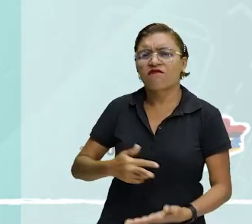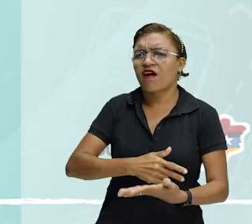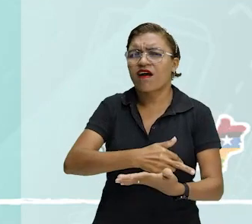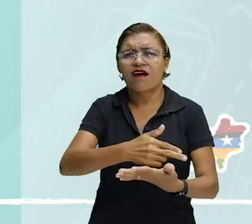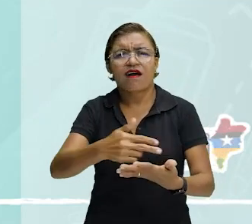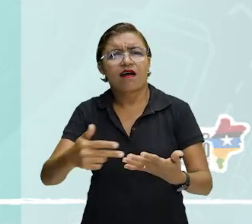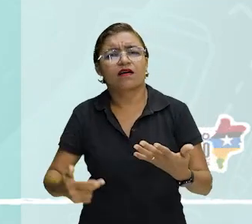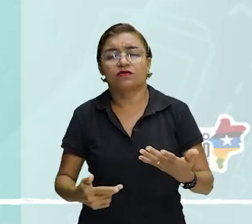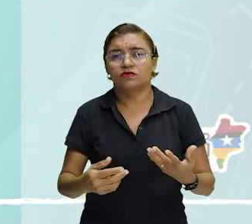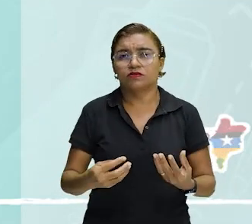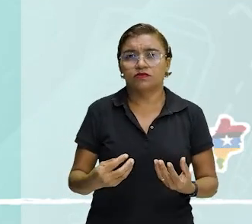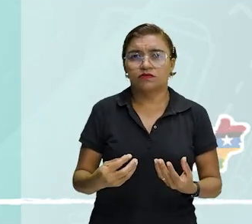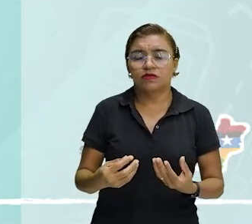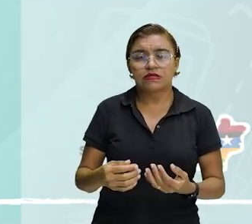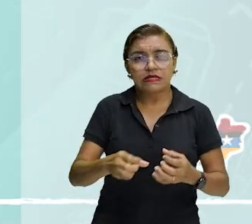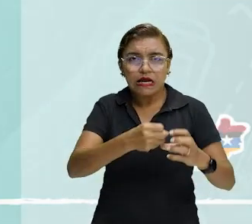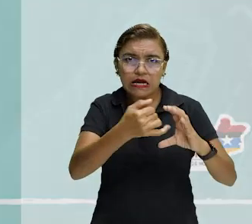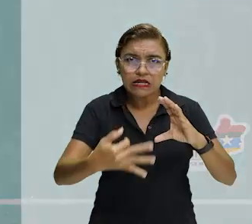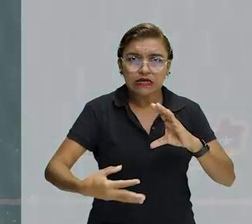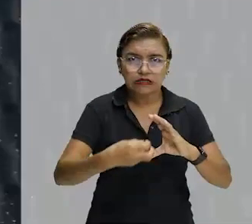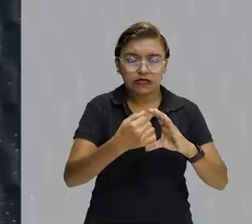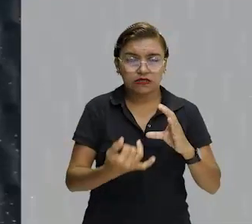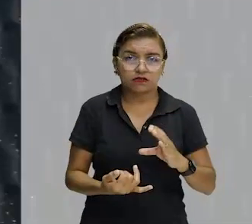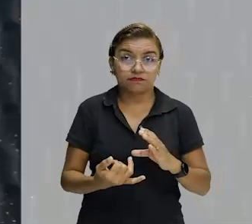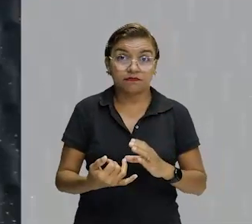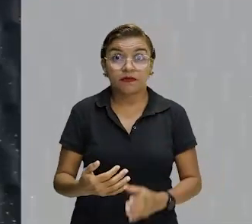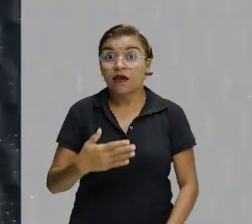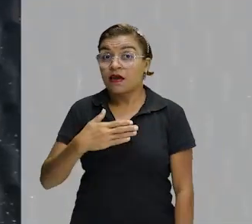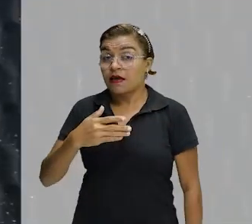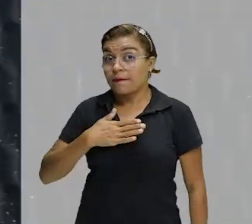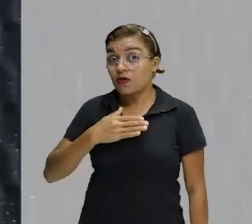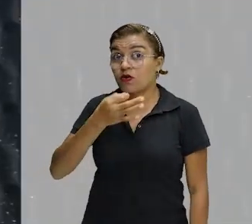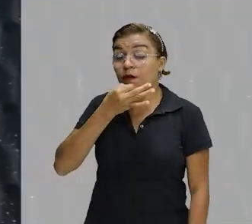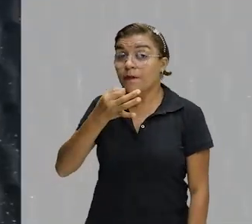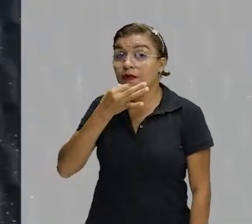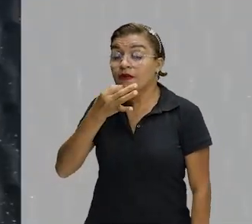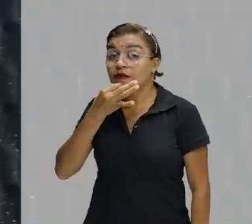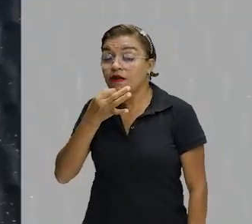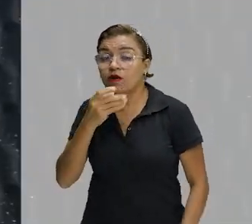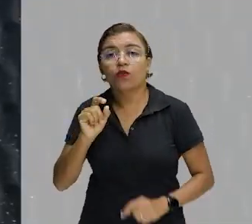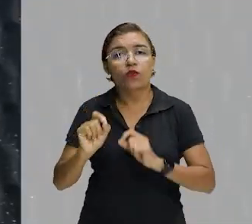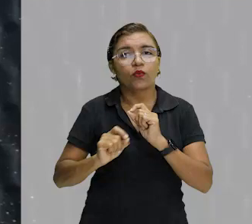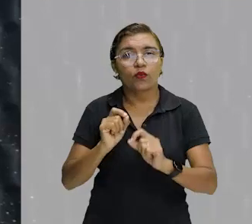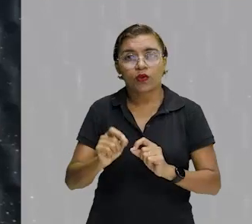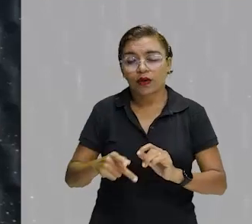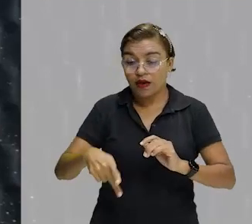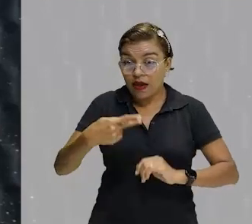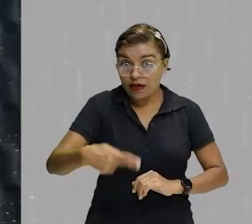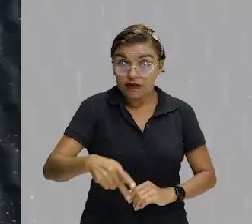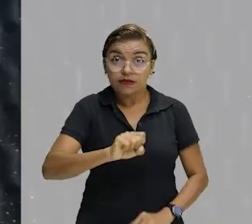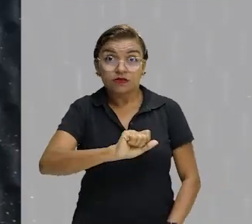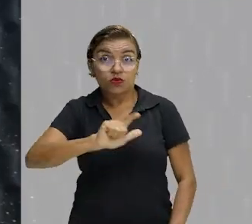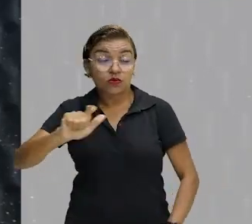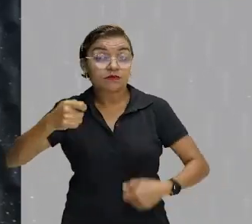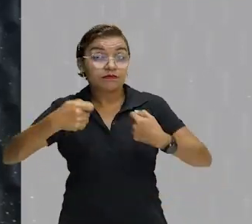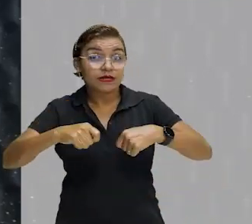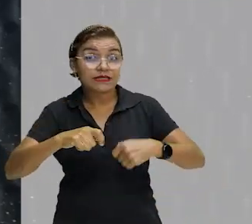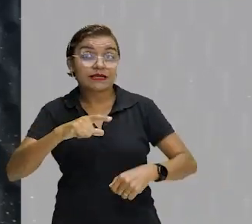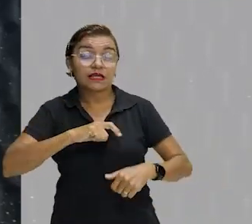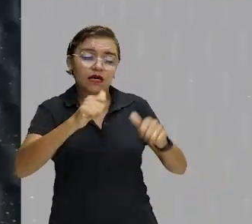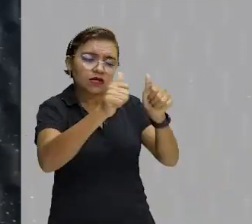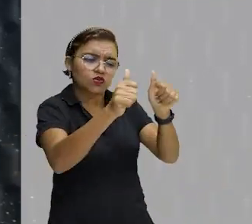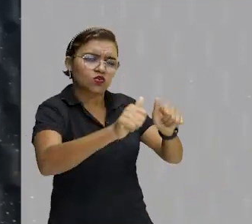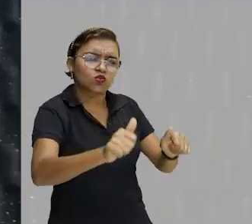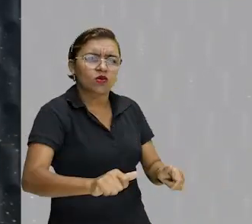escala, né? Eu, particularmente, né, vou desabafar, eu acho que a gente devia ter esculturas aqui em São Luís, grandiosas, para